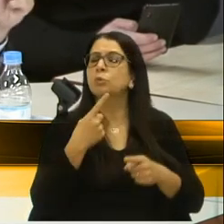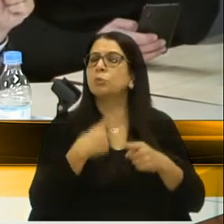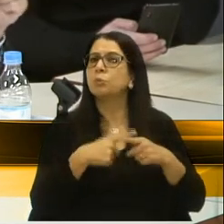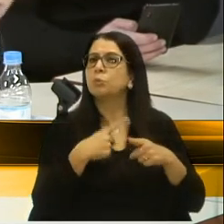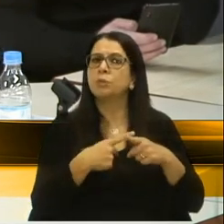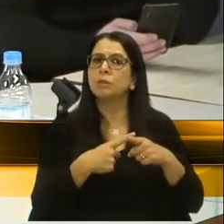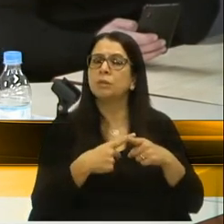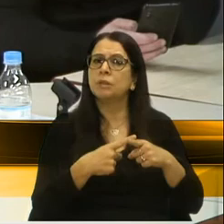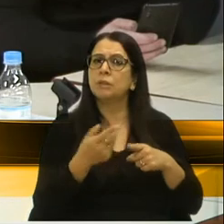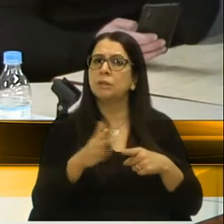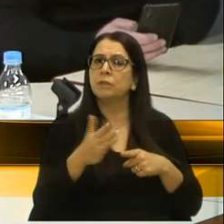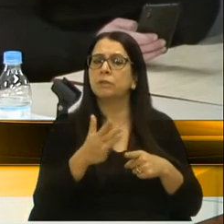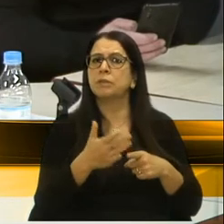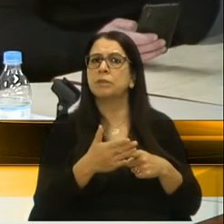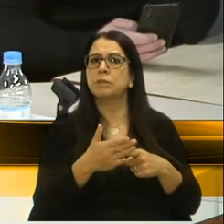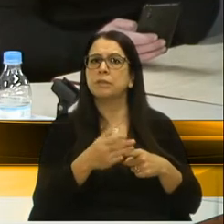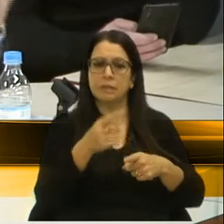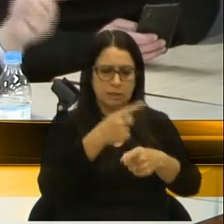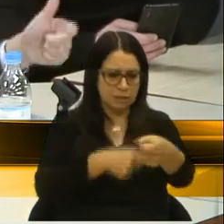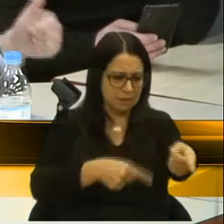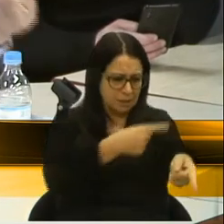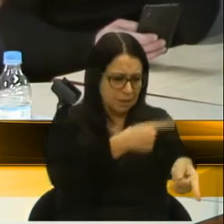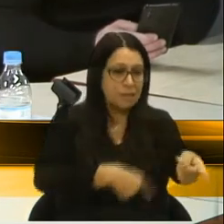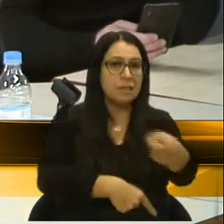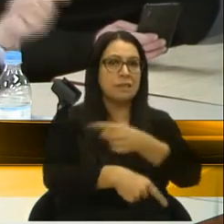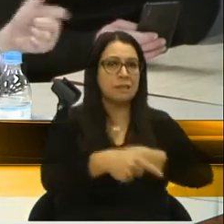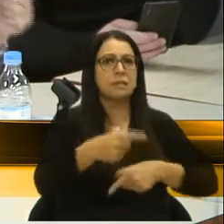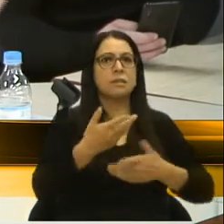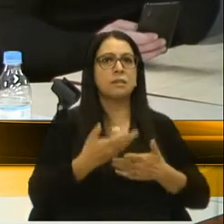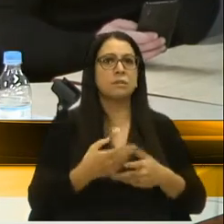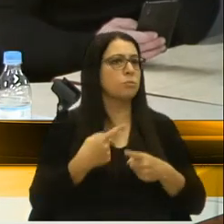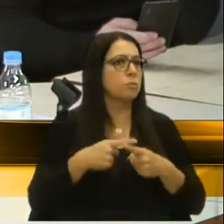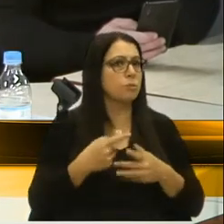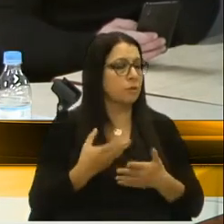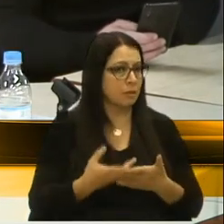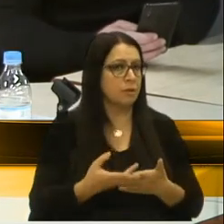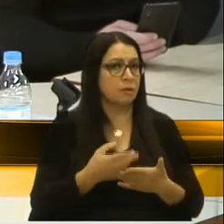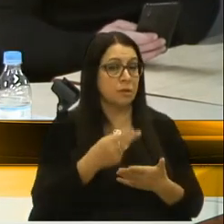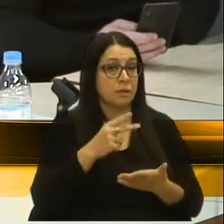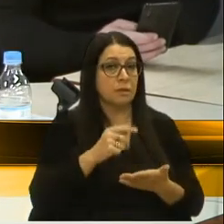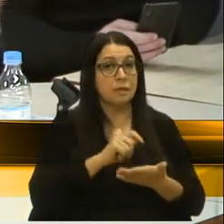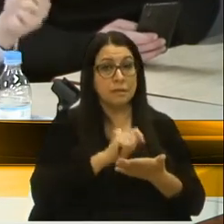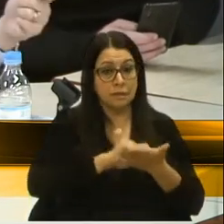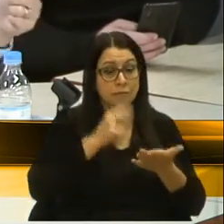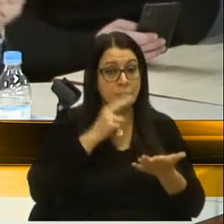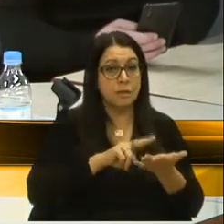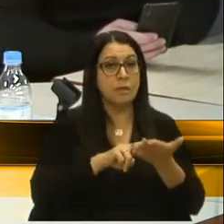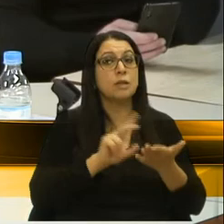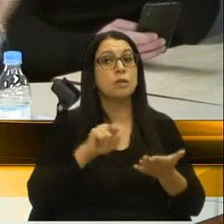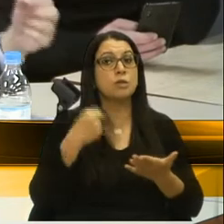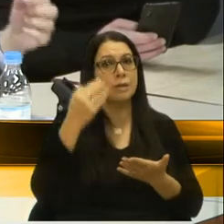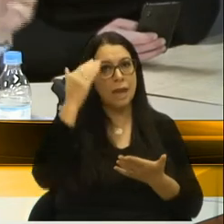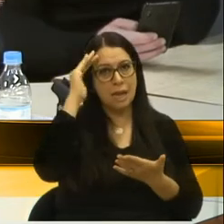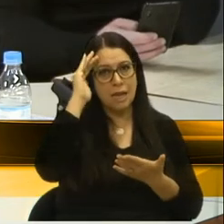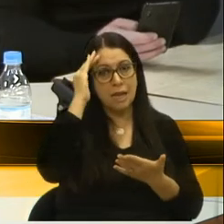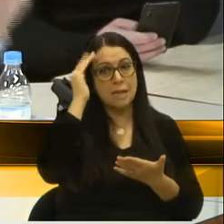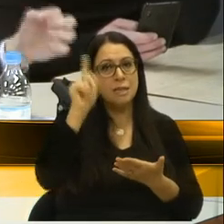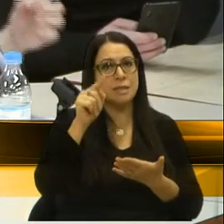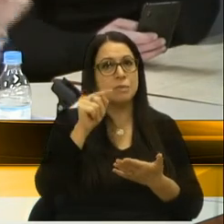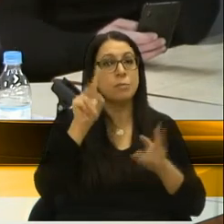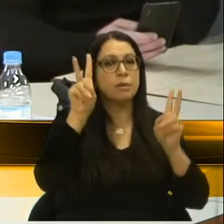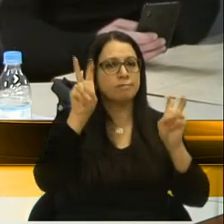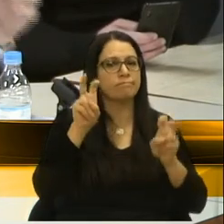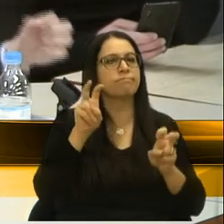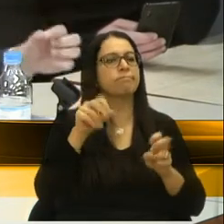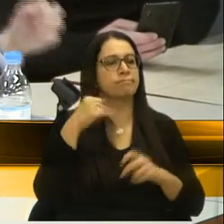que muitas das vezes ele se automutilava, se cortava. Então a gente entende o quanto esse tema